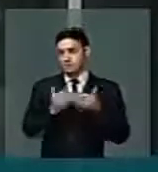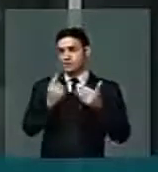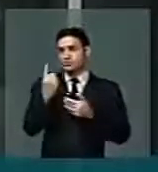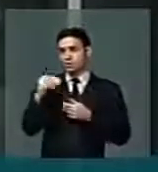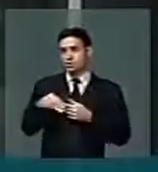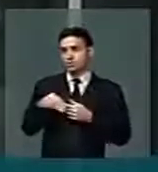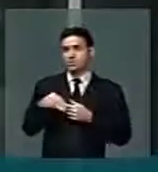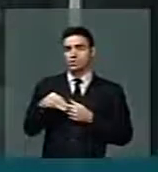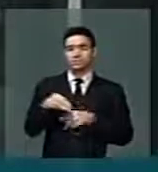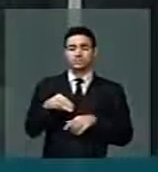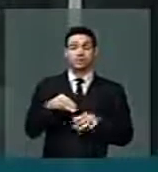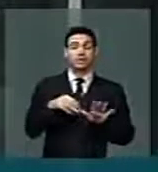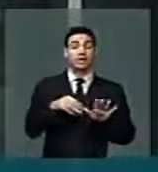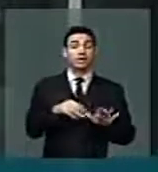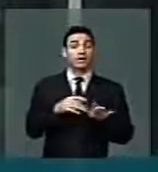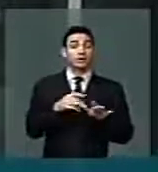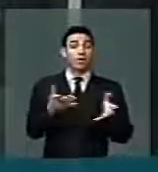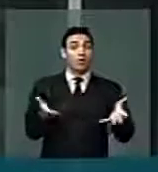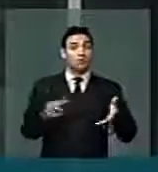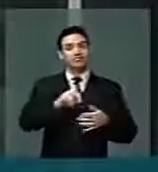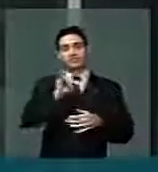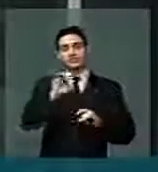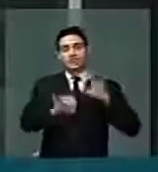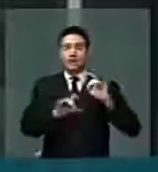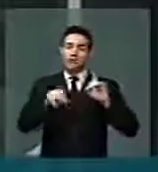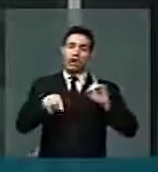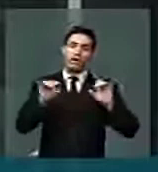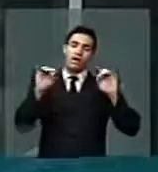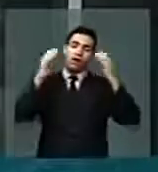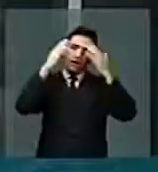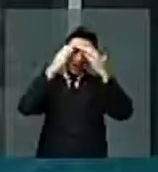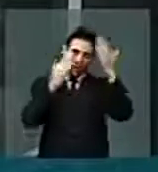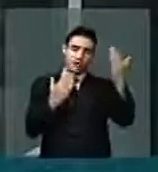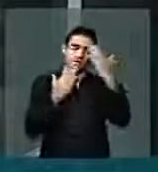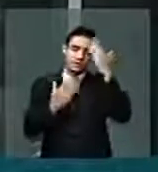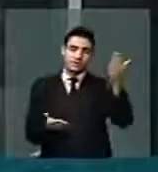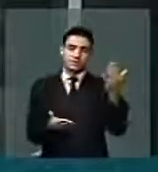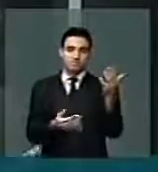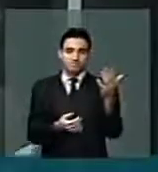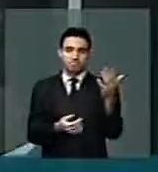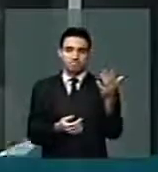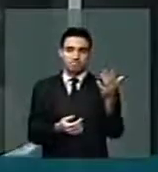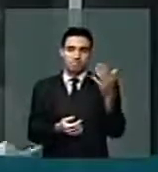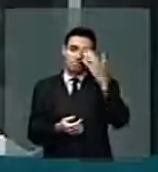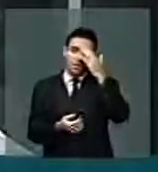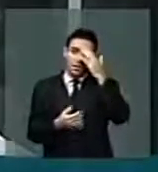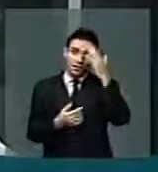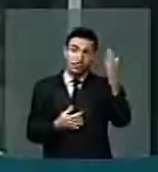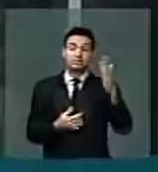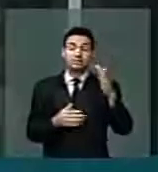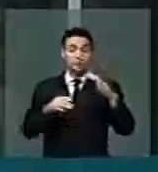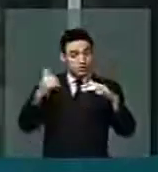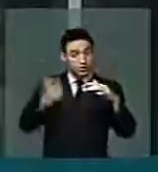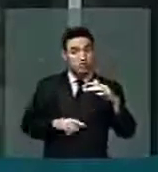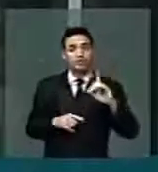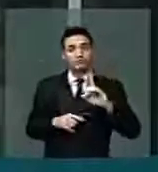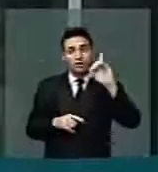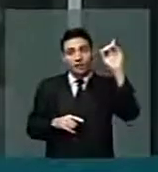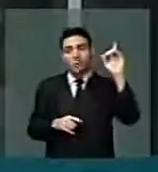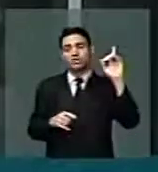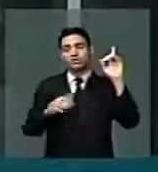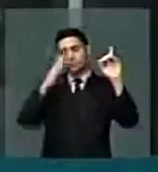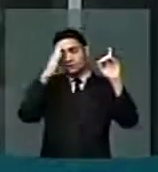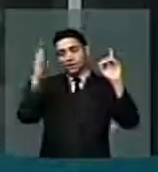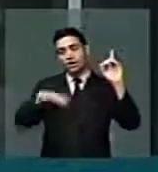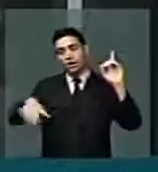terminar. Hoje é dia de agradecer. E estou aqui para agradecer ao meu Deus mais uma vez, à minha